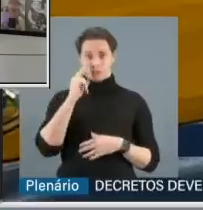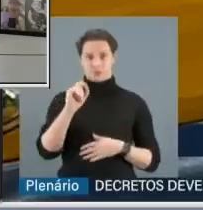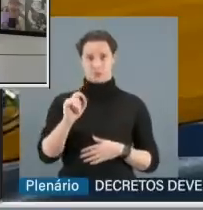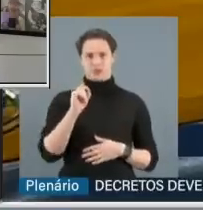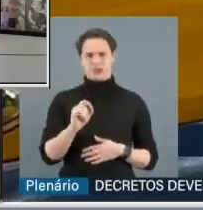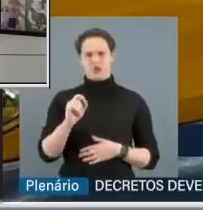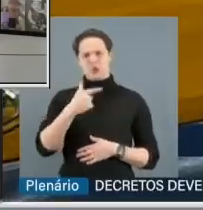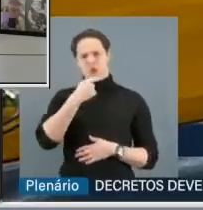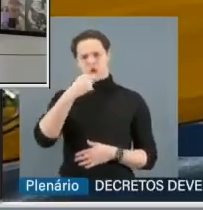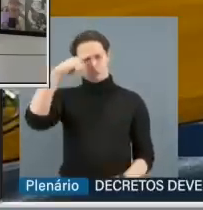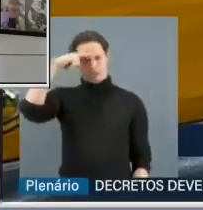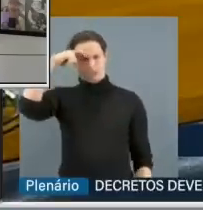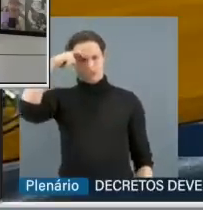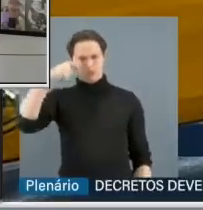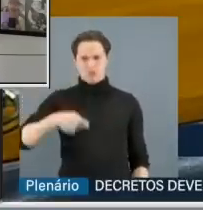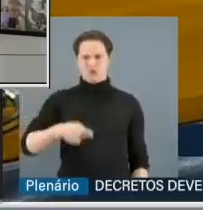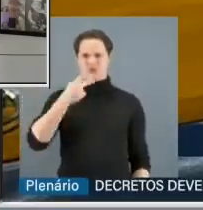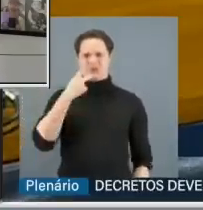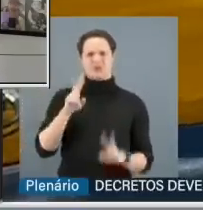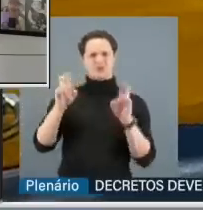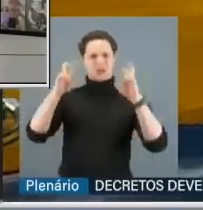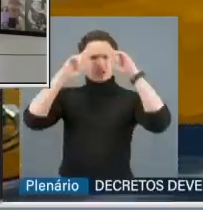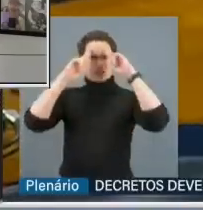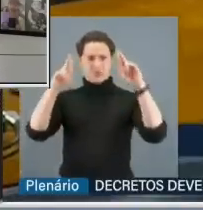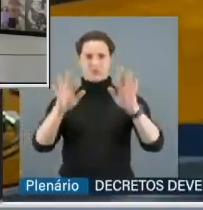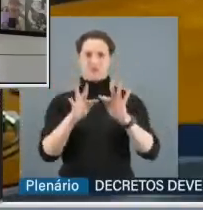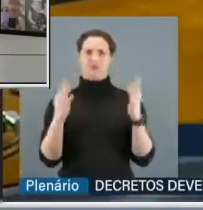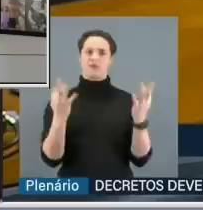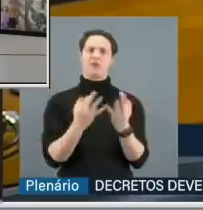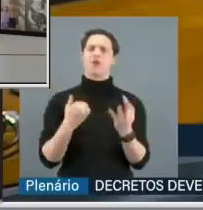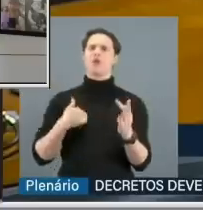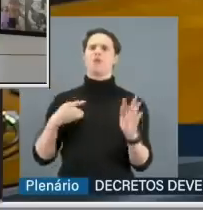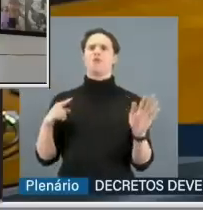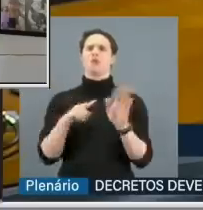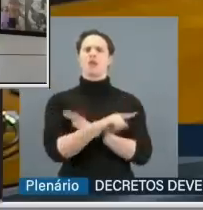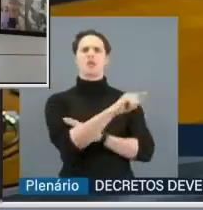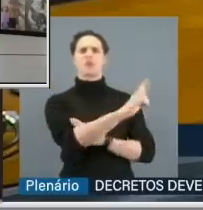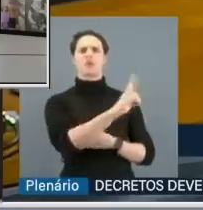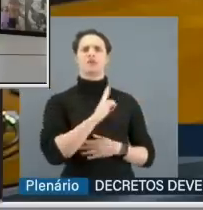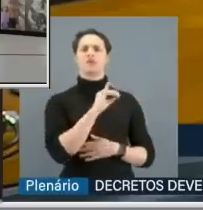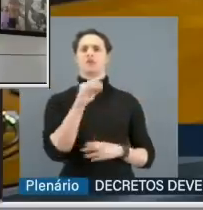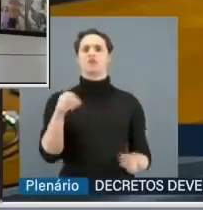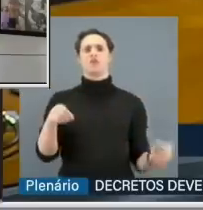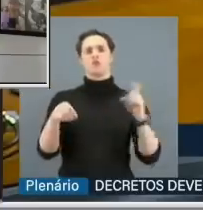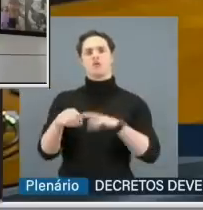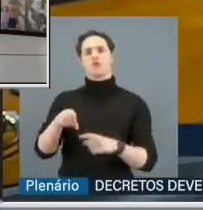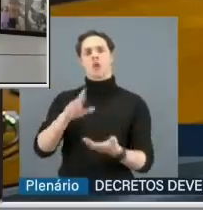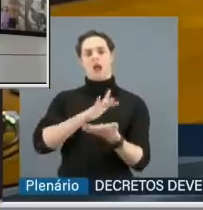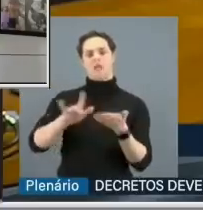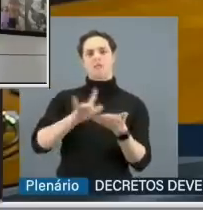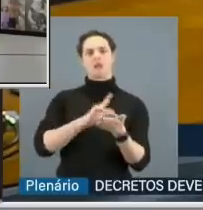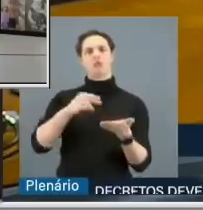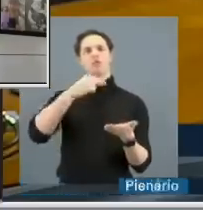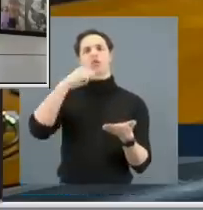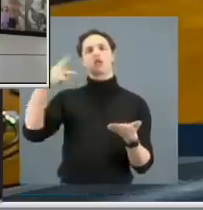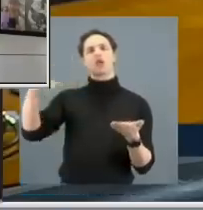o promotor, é Tom Cruise. E aí o promotor insiste com o oficial: você